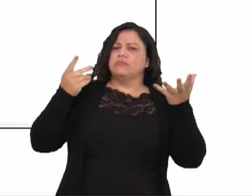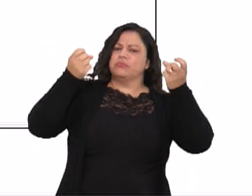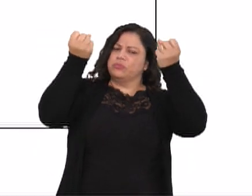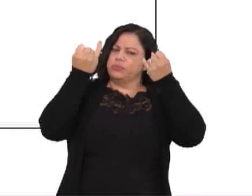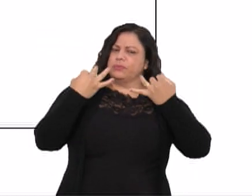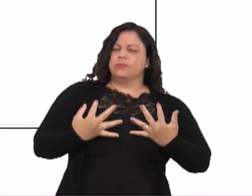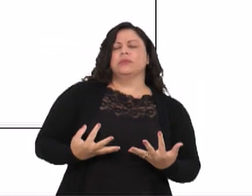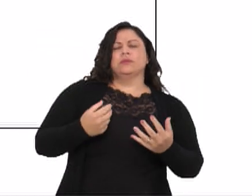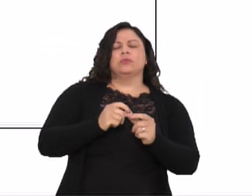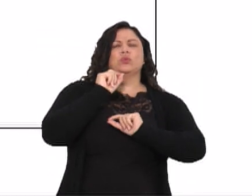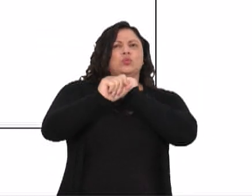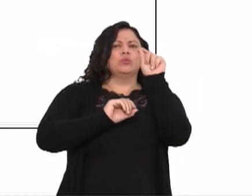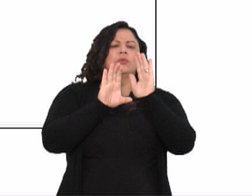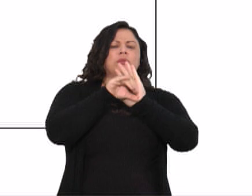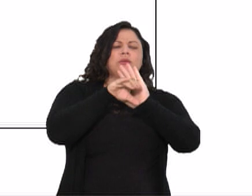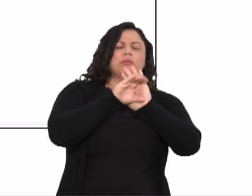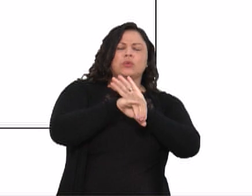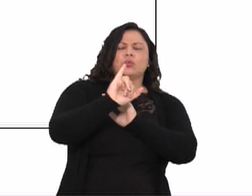de ideologia.